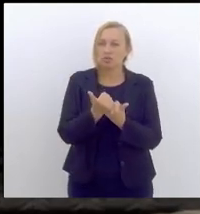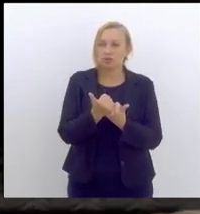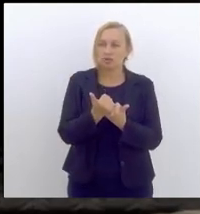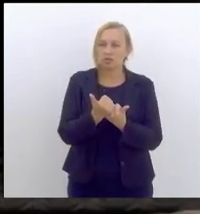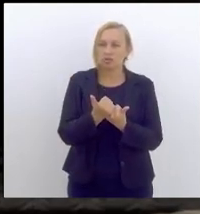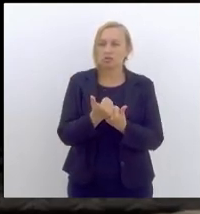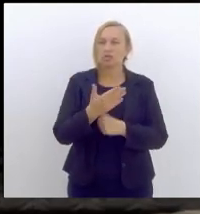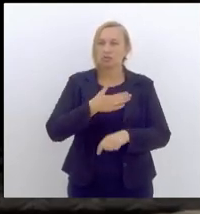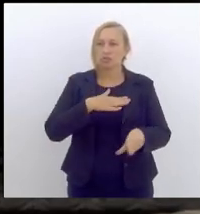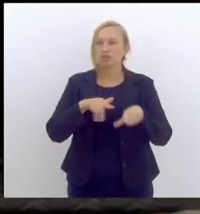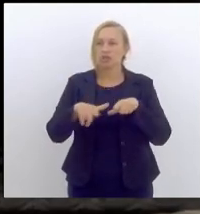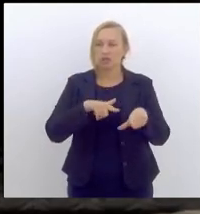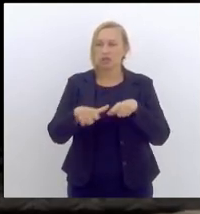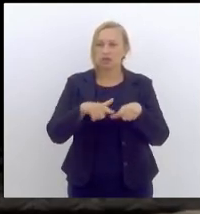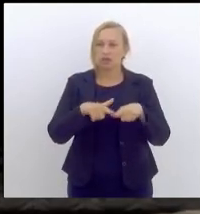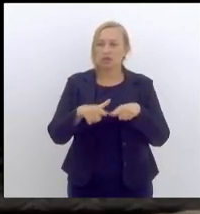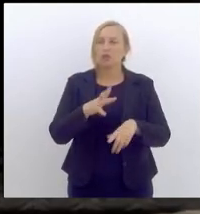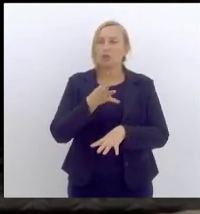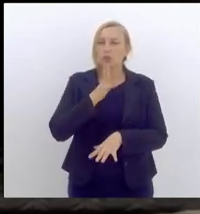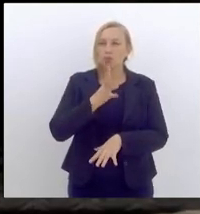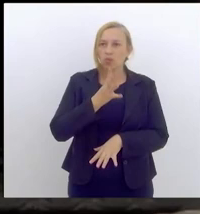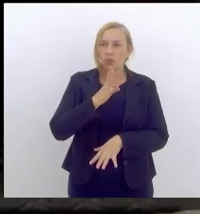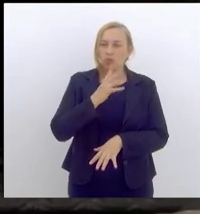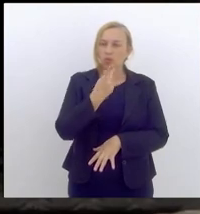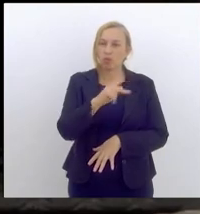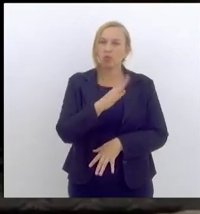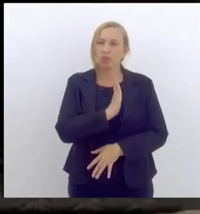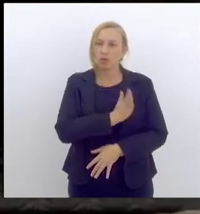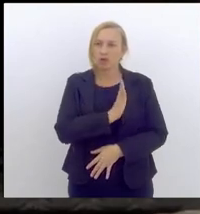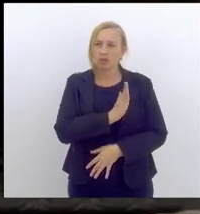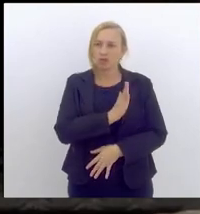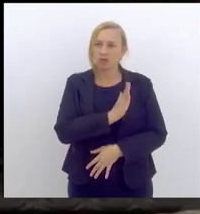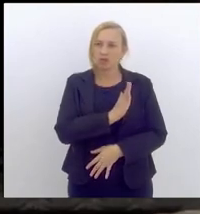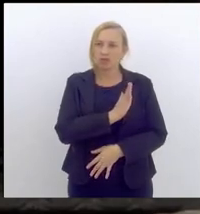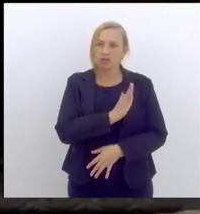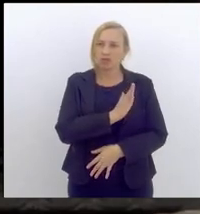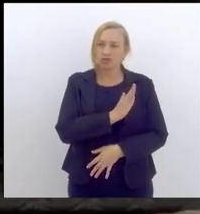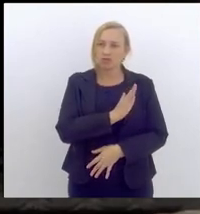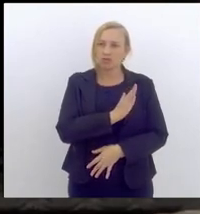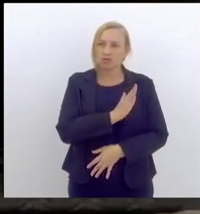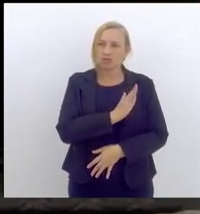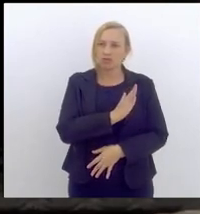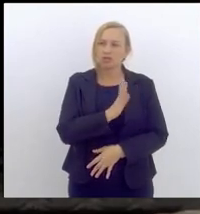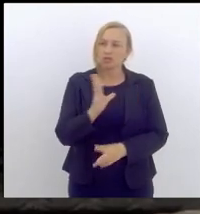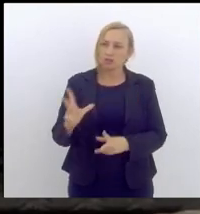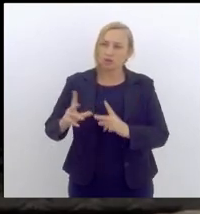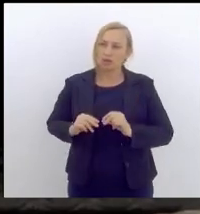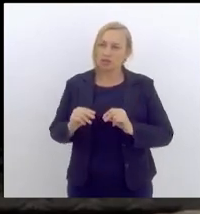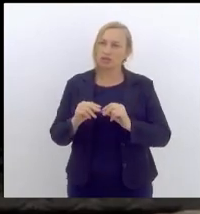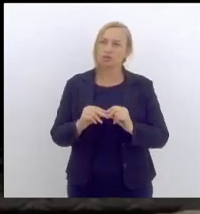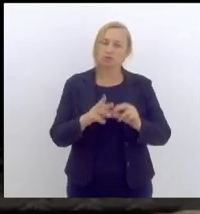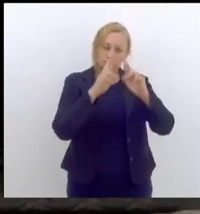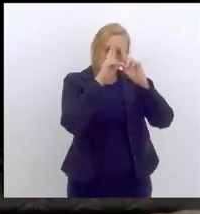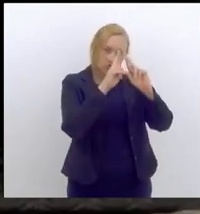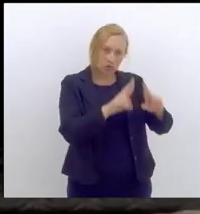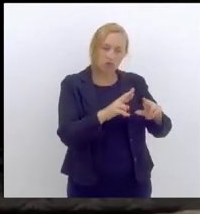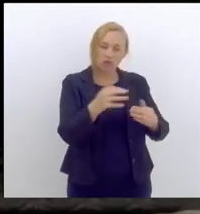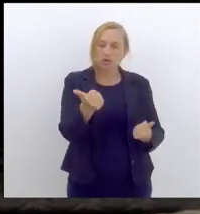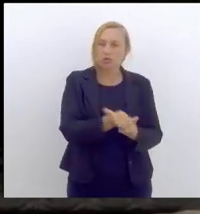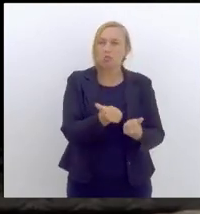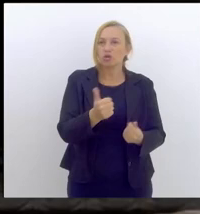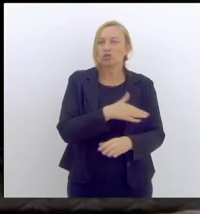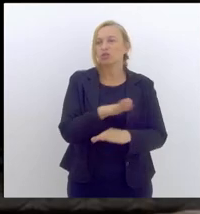meu trabalho, conheço o coração de Vossa Excelência. Vossa Excelência merece todo o respeito e apoio de todos